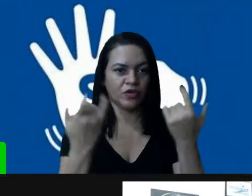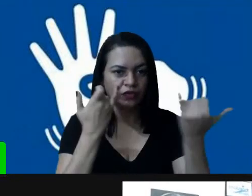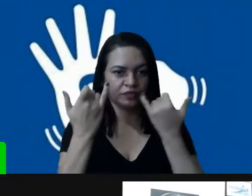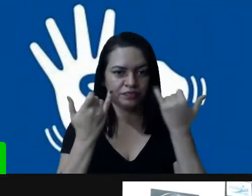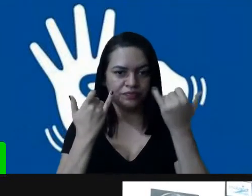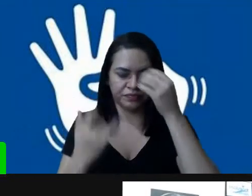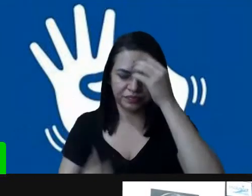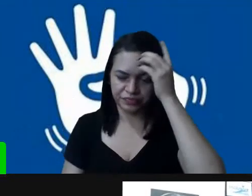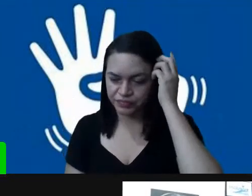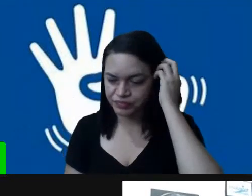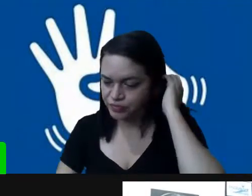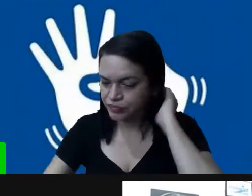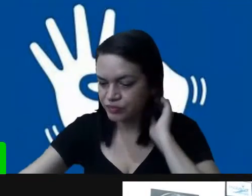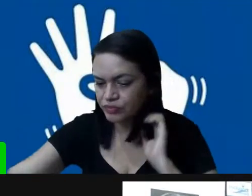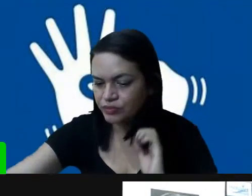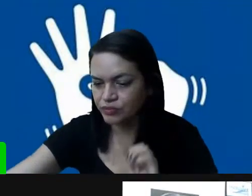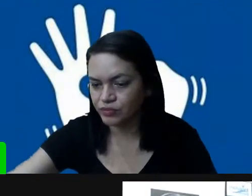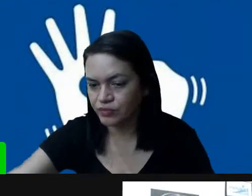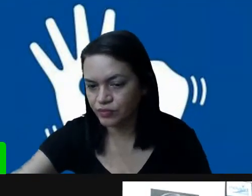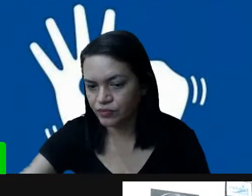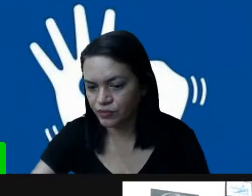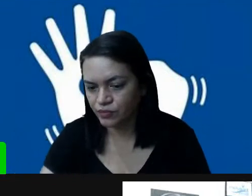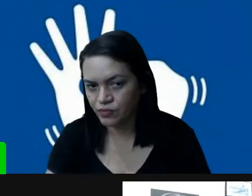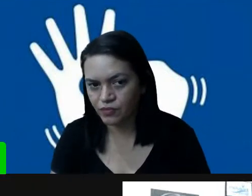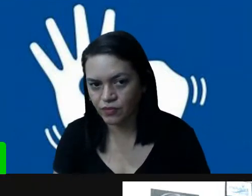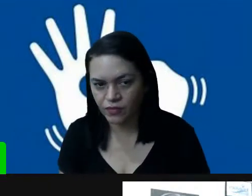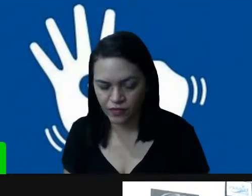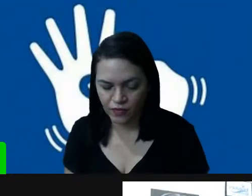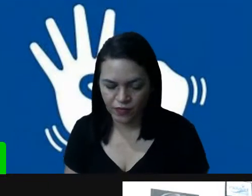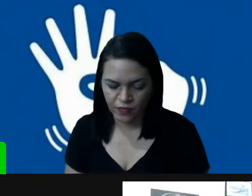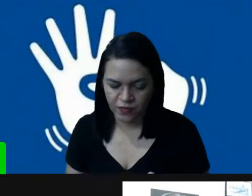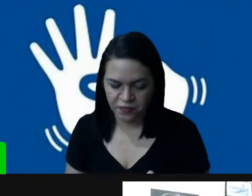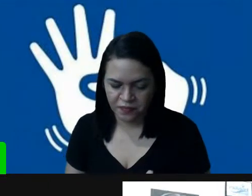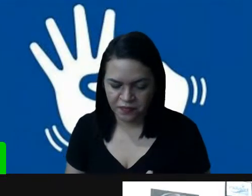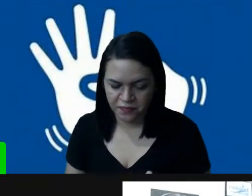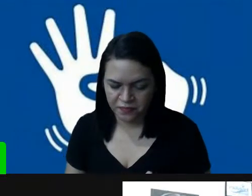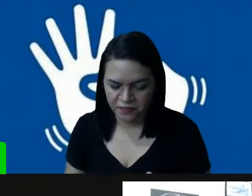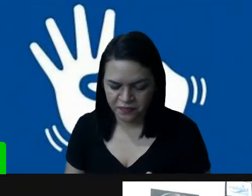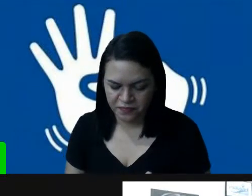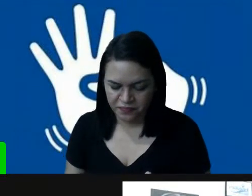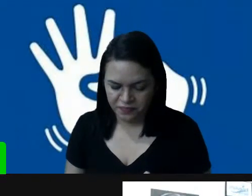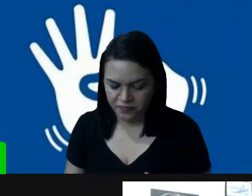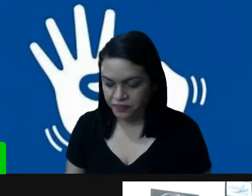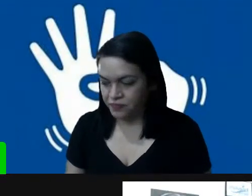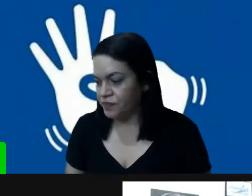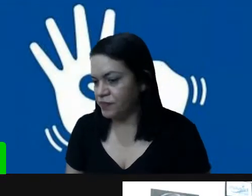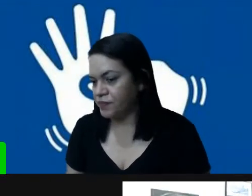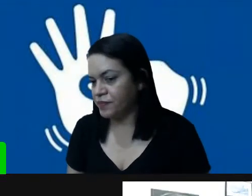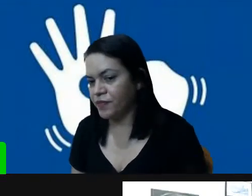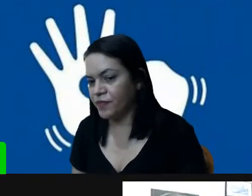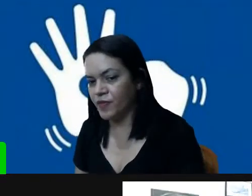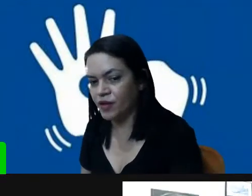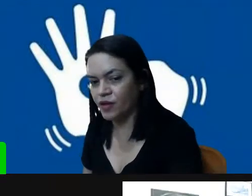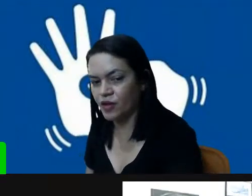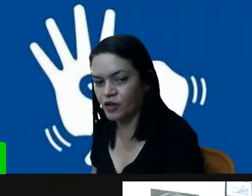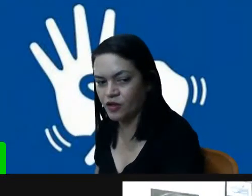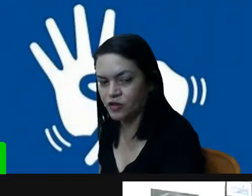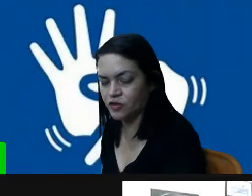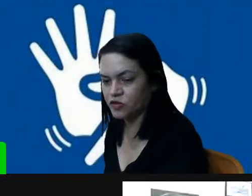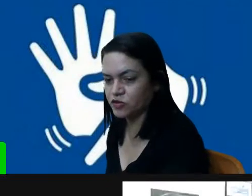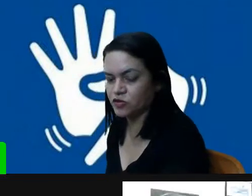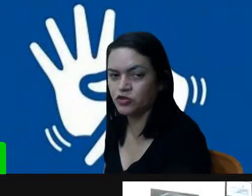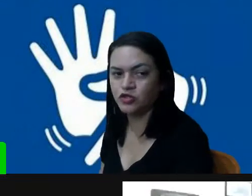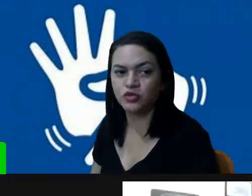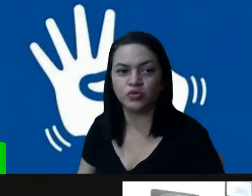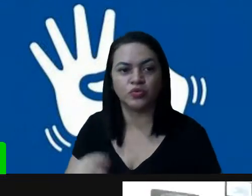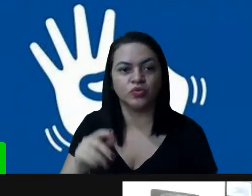não entendi. É, a gente consegue acompanhar. No YouTube, no canal do YouTube, Jaci do